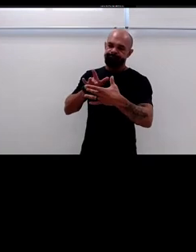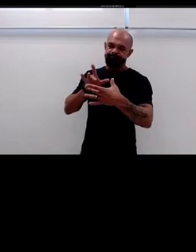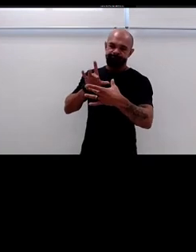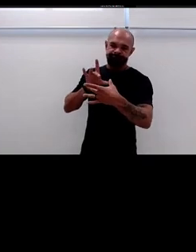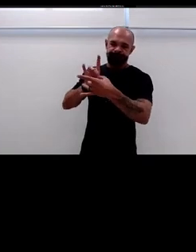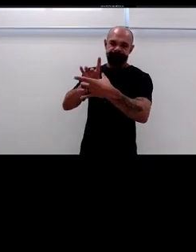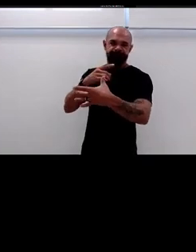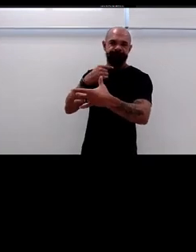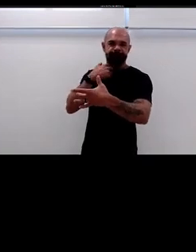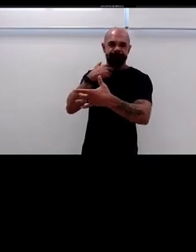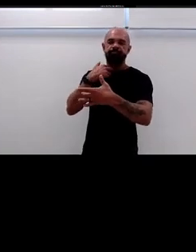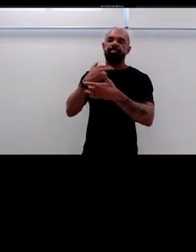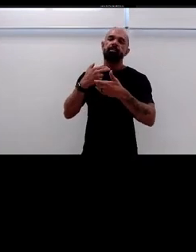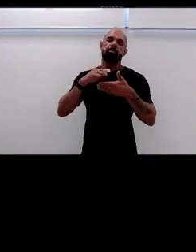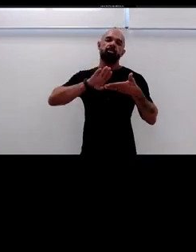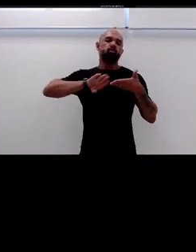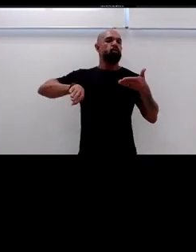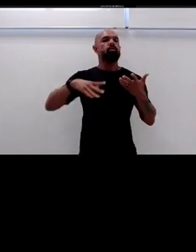é excluído.